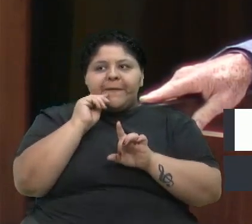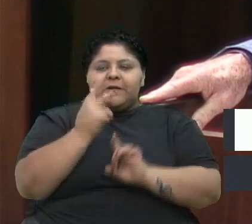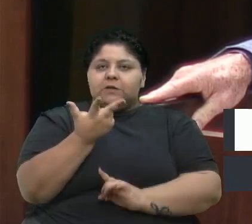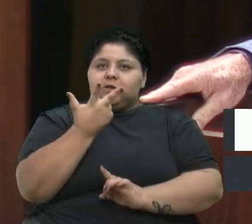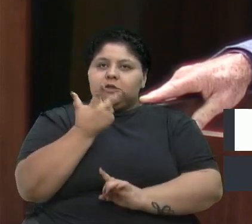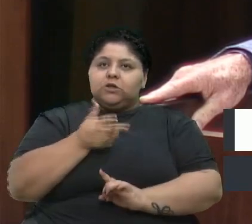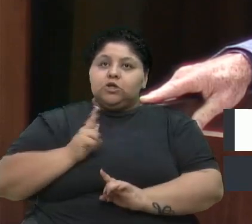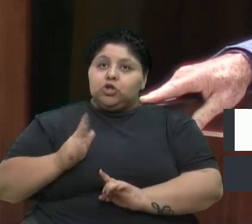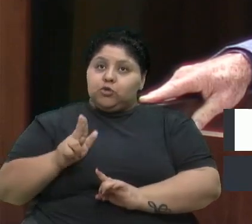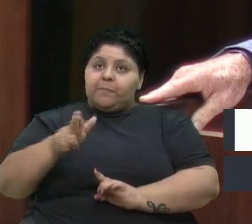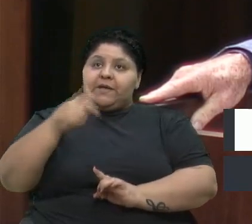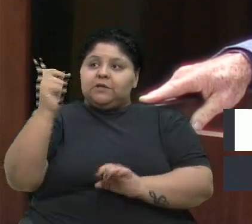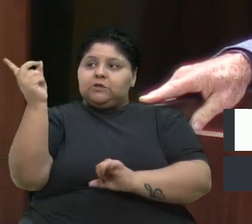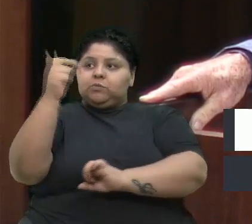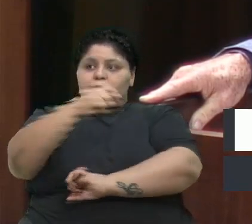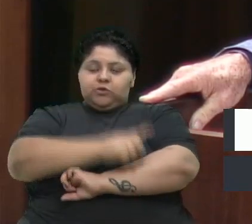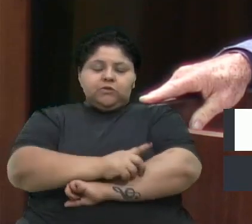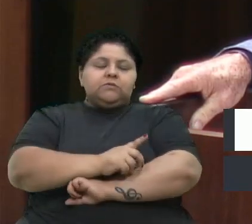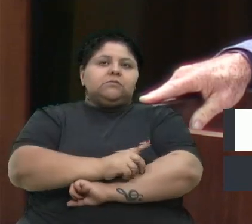dia,